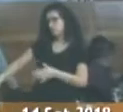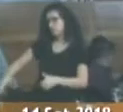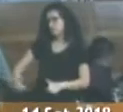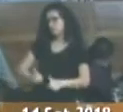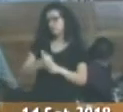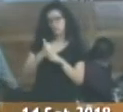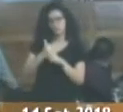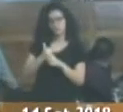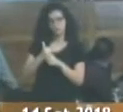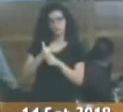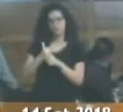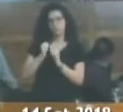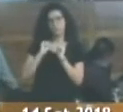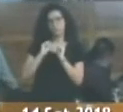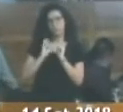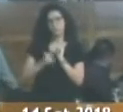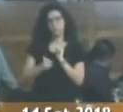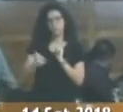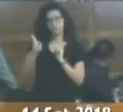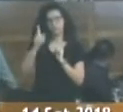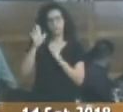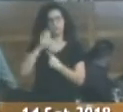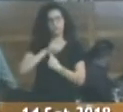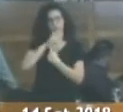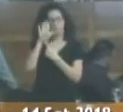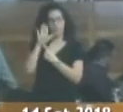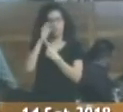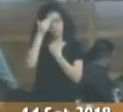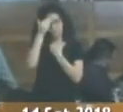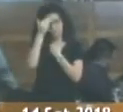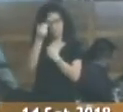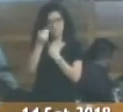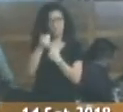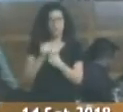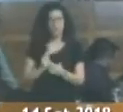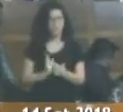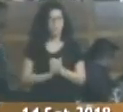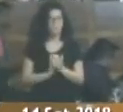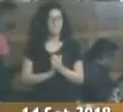Instituto, o Zaganelli, para dar continuidade na apresentação. Tá, muito obrigado.